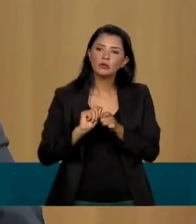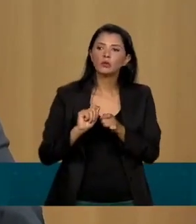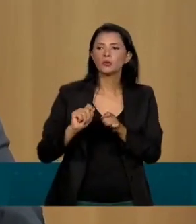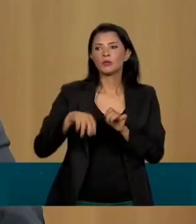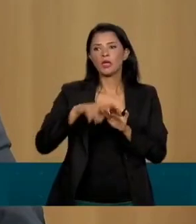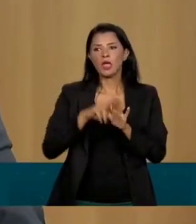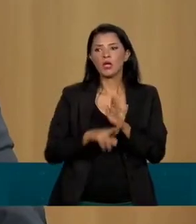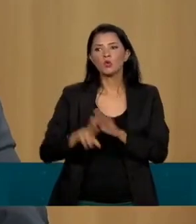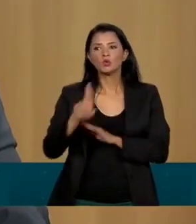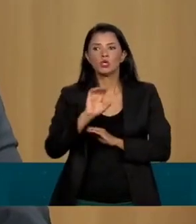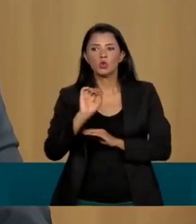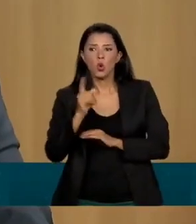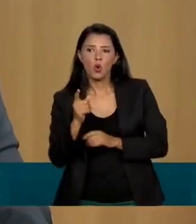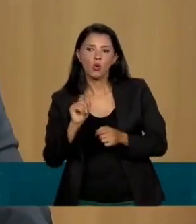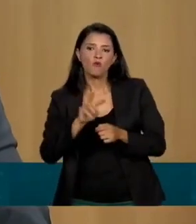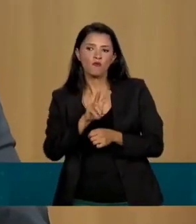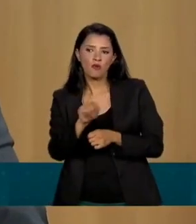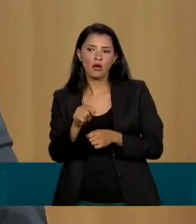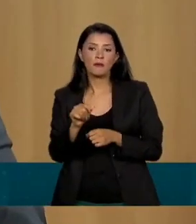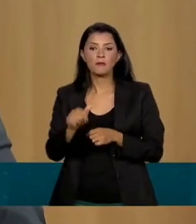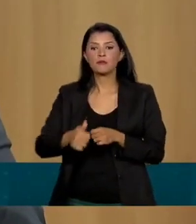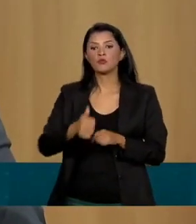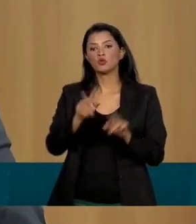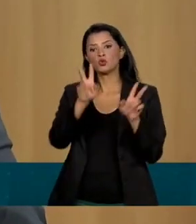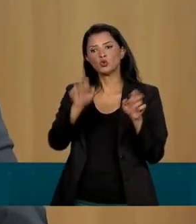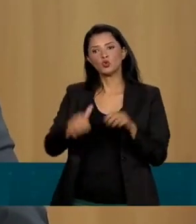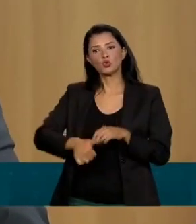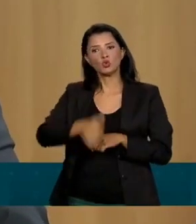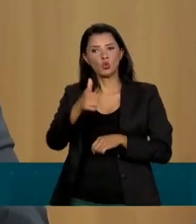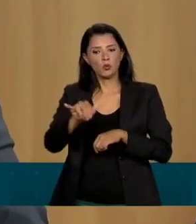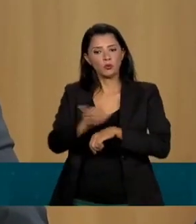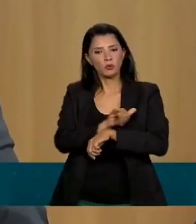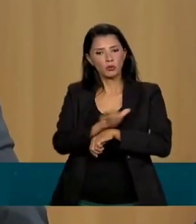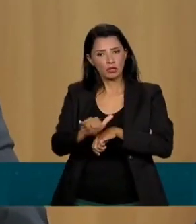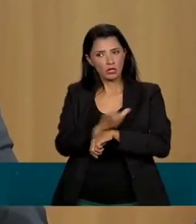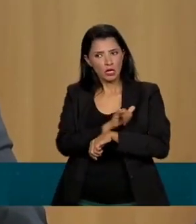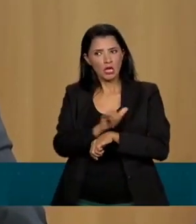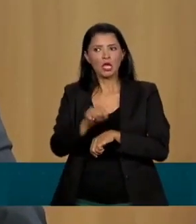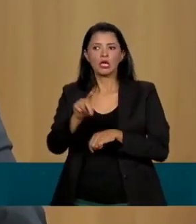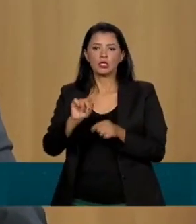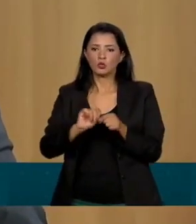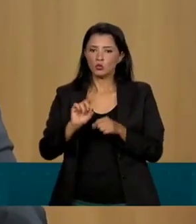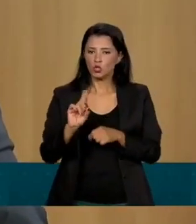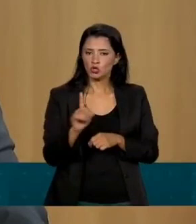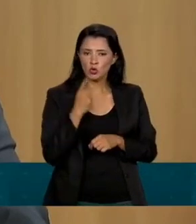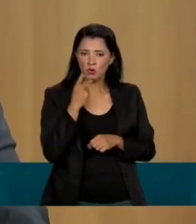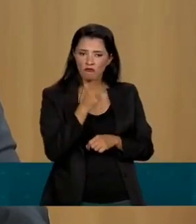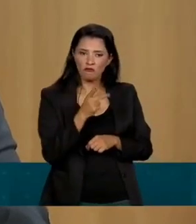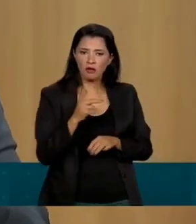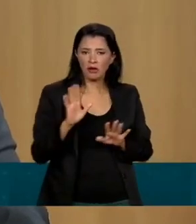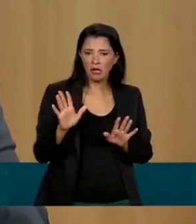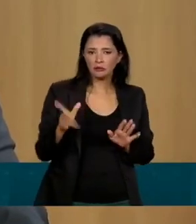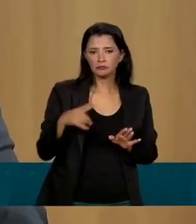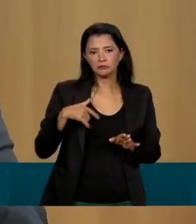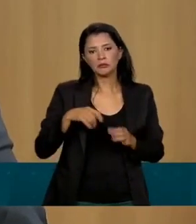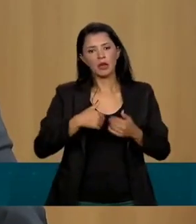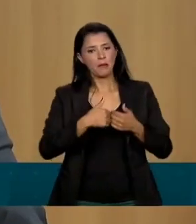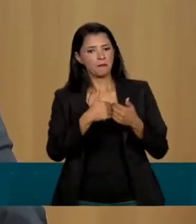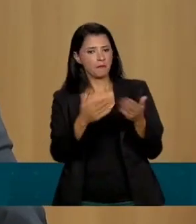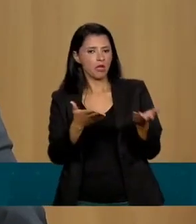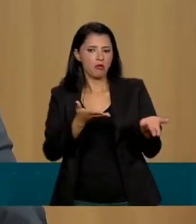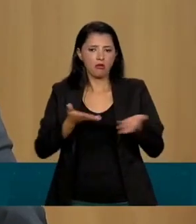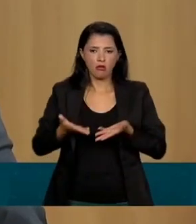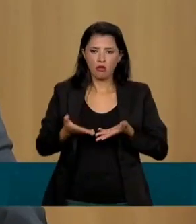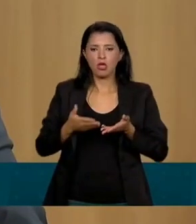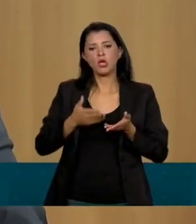adotarão sobre, em primeiro lugar, medidas proativas, ou seja, não basta dizer que está aberto a